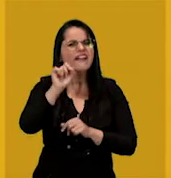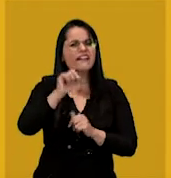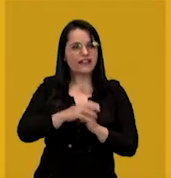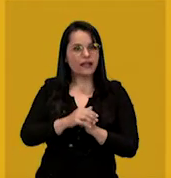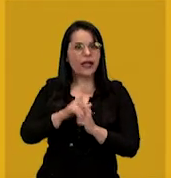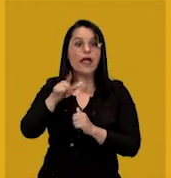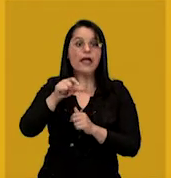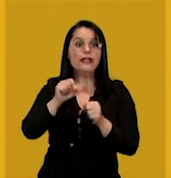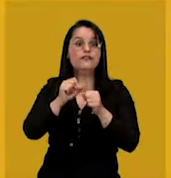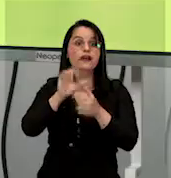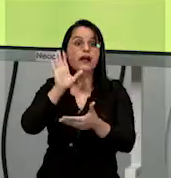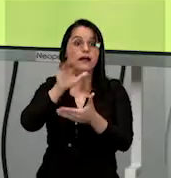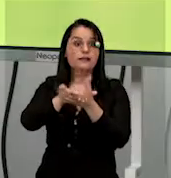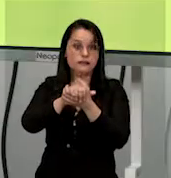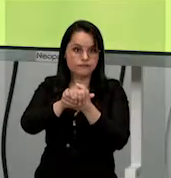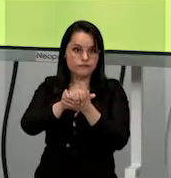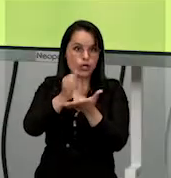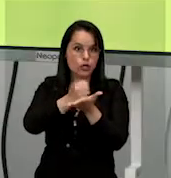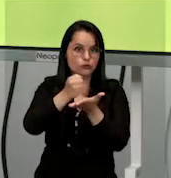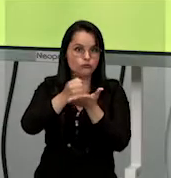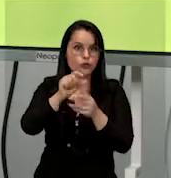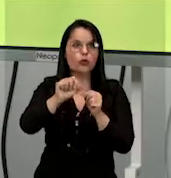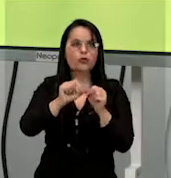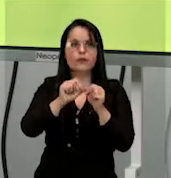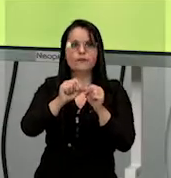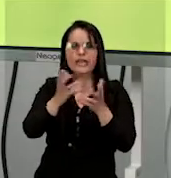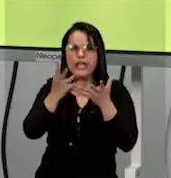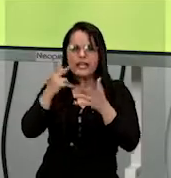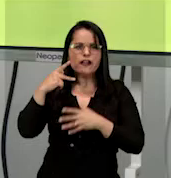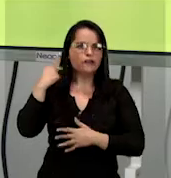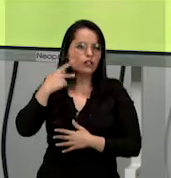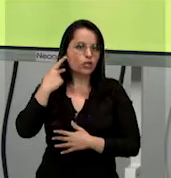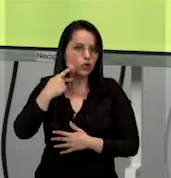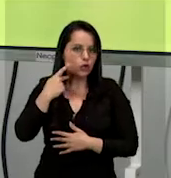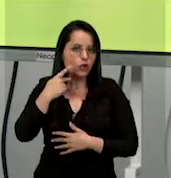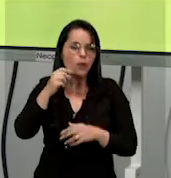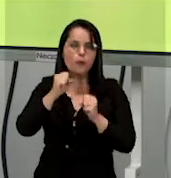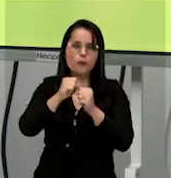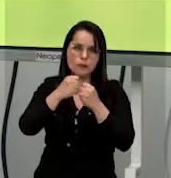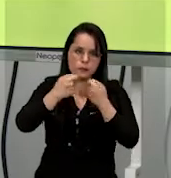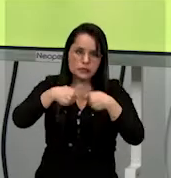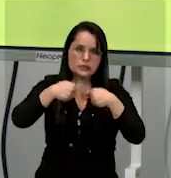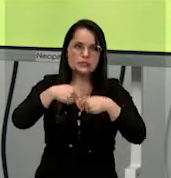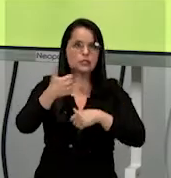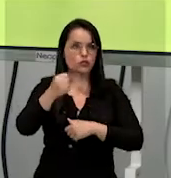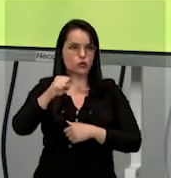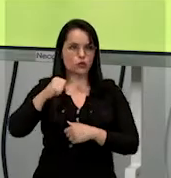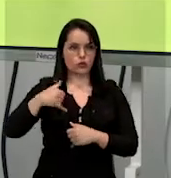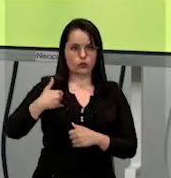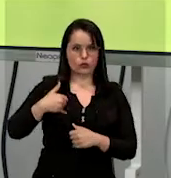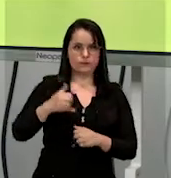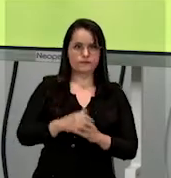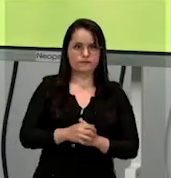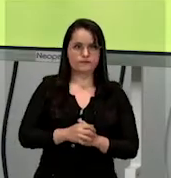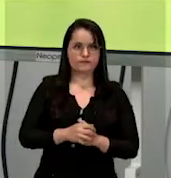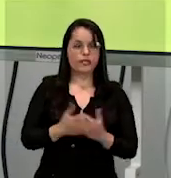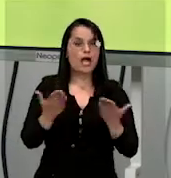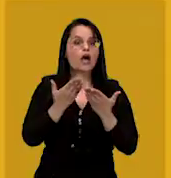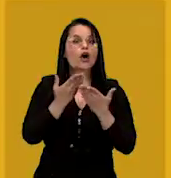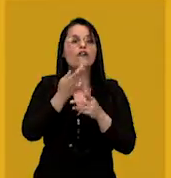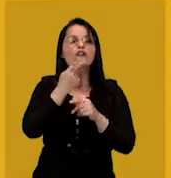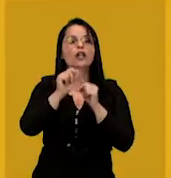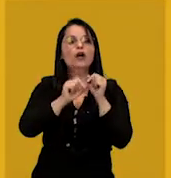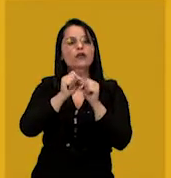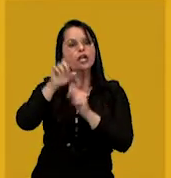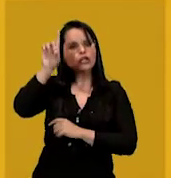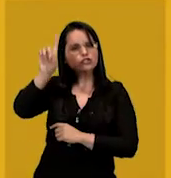pessoal? Se você quer se candidatar a vereador, no mínimo 18 anos. Vamos falar um pouquinho dos direitos sociais. Os